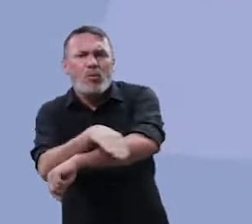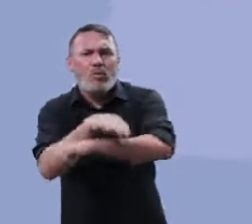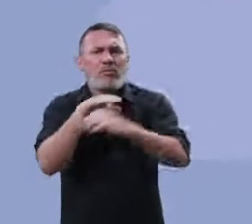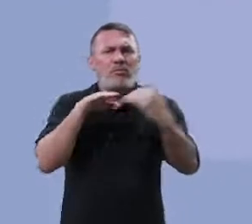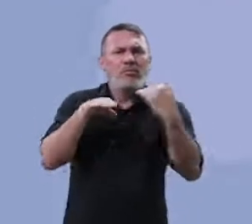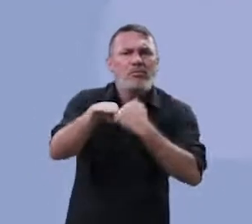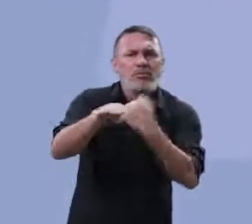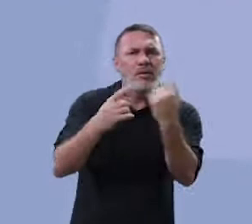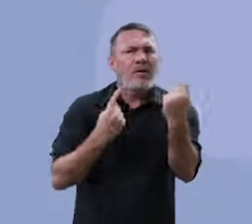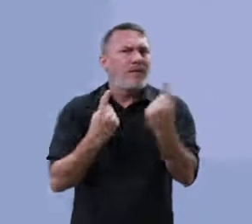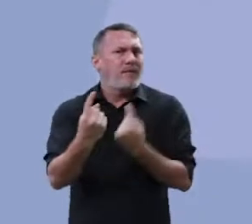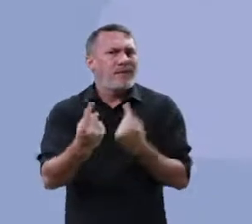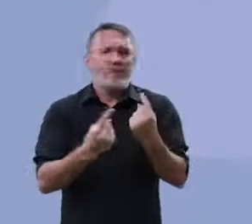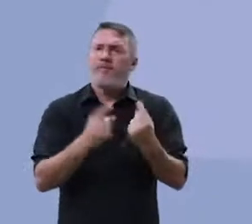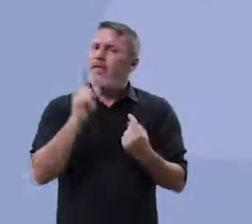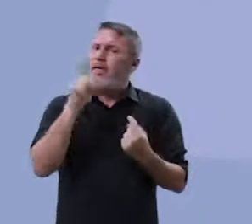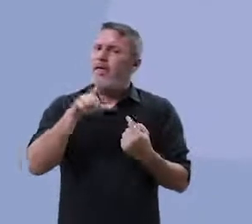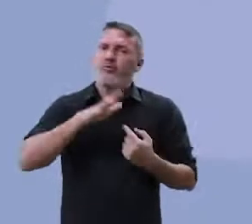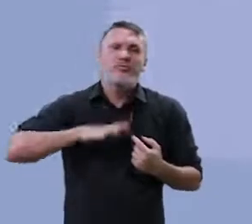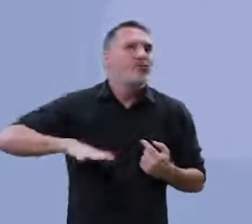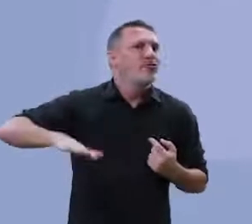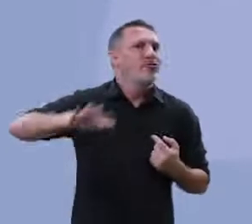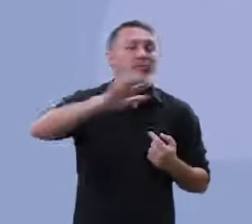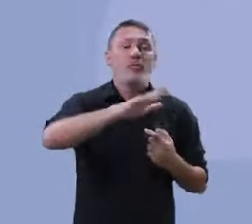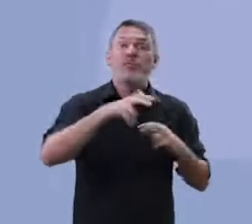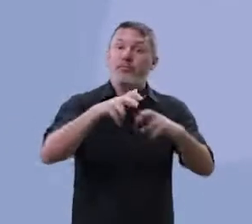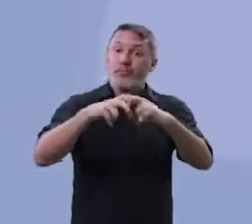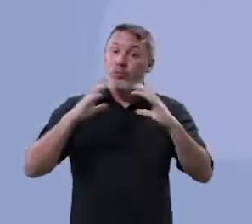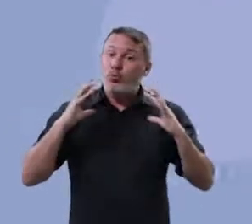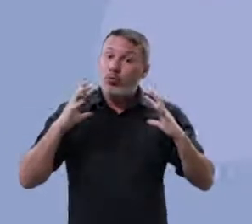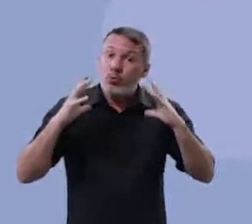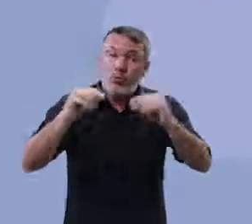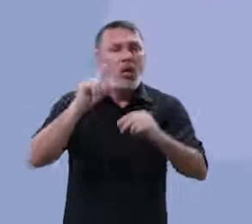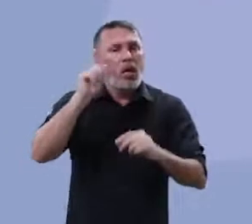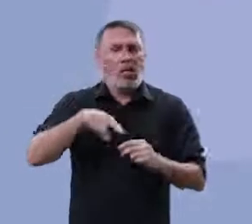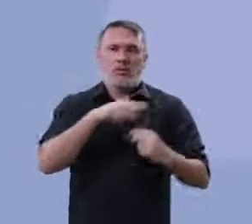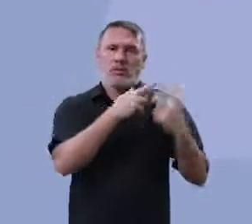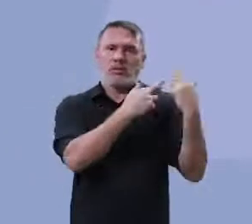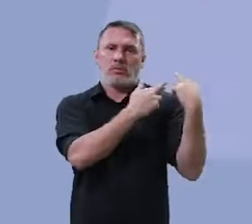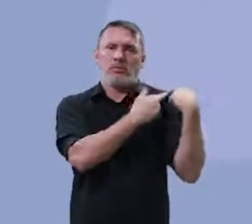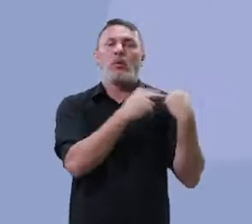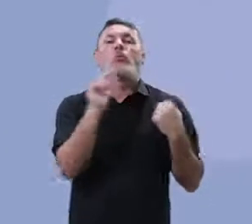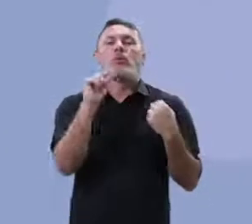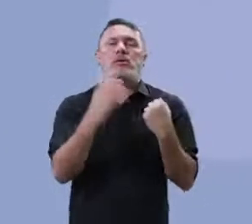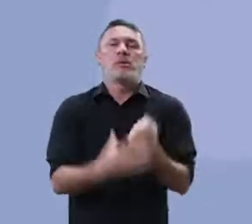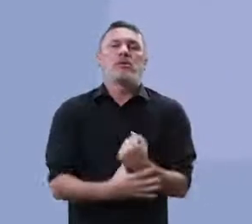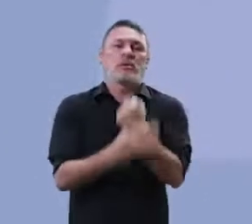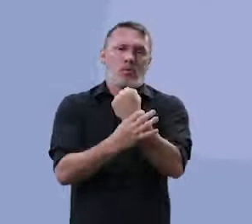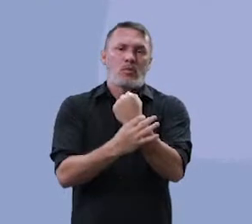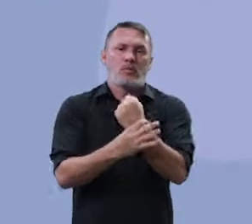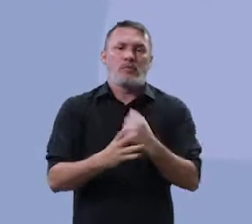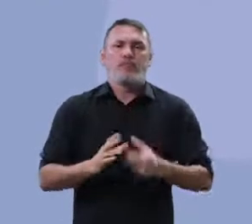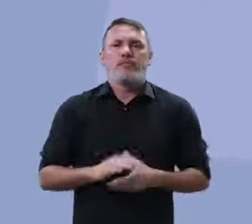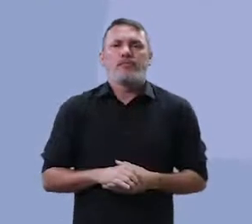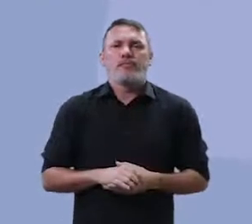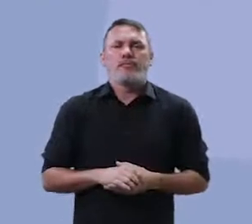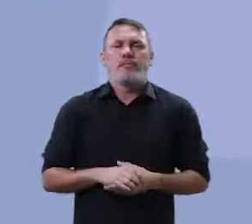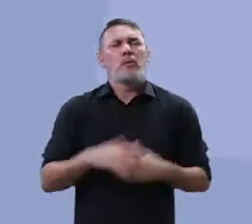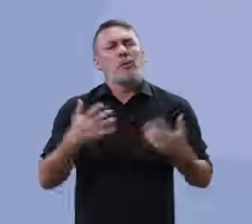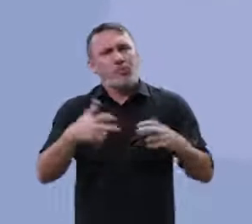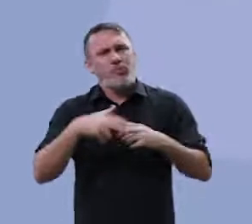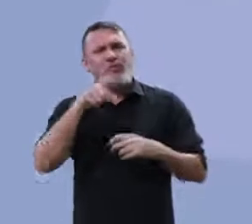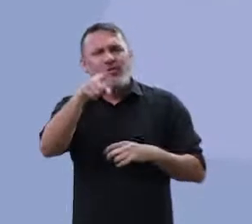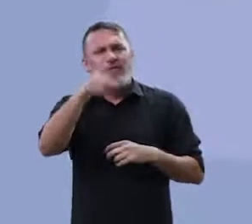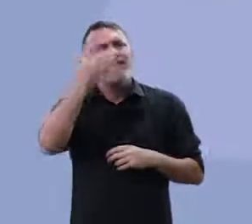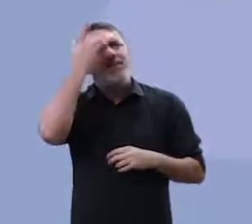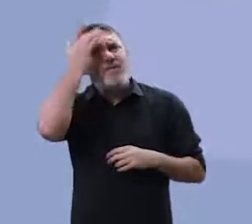via faz parte do trânsito. Todos são responsáveis pelo trânsito seguro. Então, é